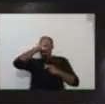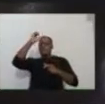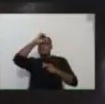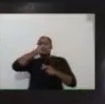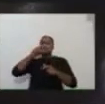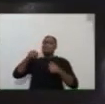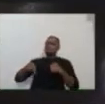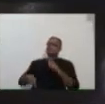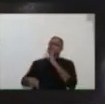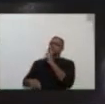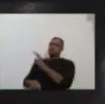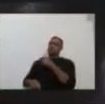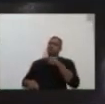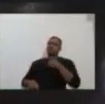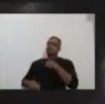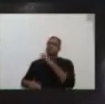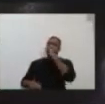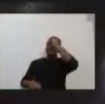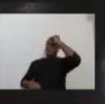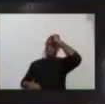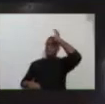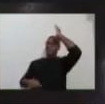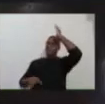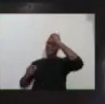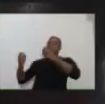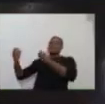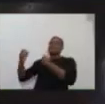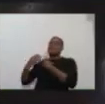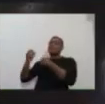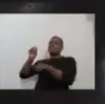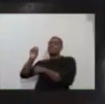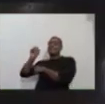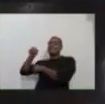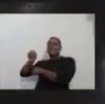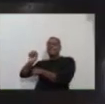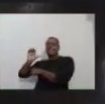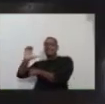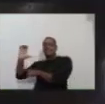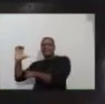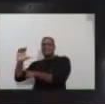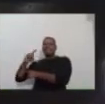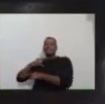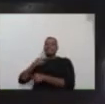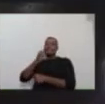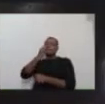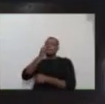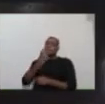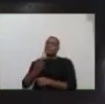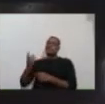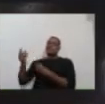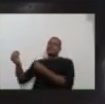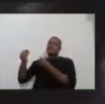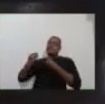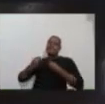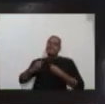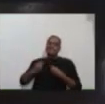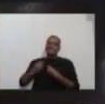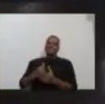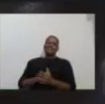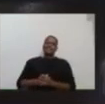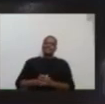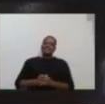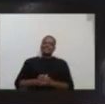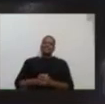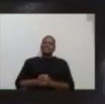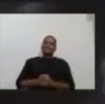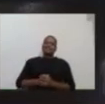me deu, meu benzinho, você deixou, meu benzinho, você deixou, seu canteiro pra eu molhar, depois